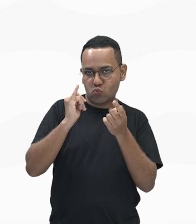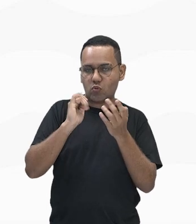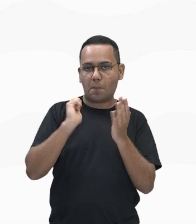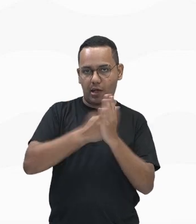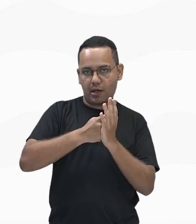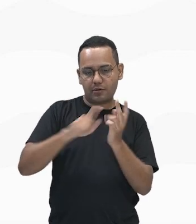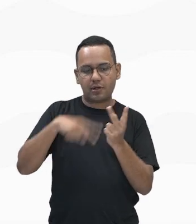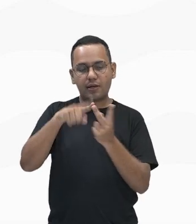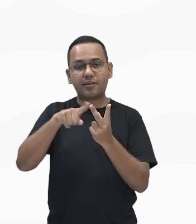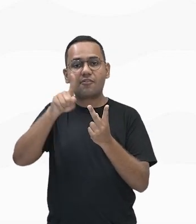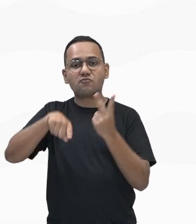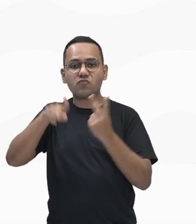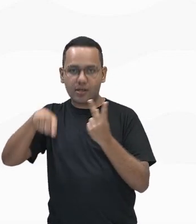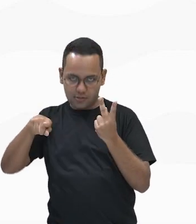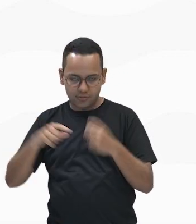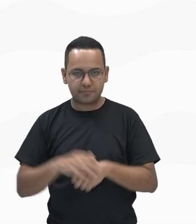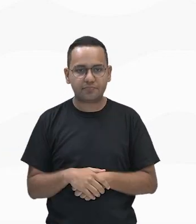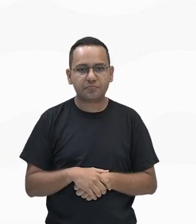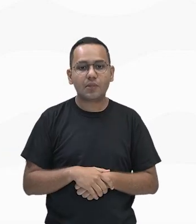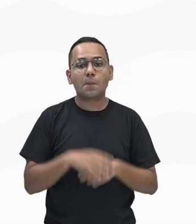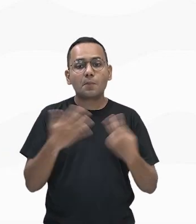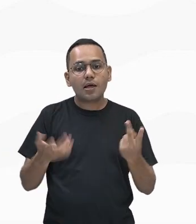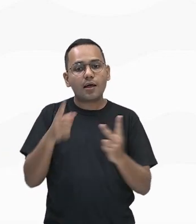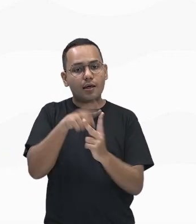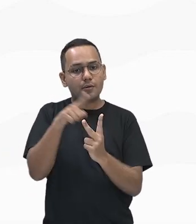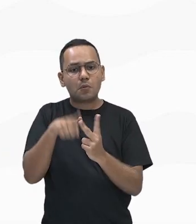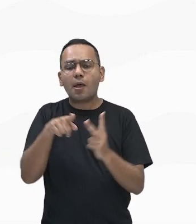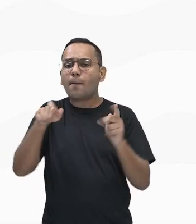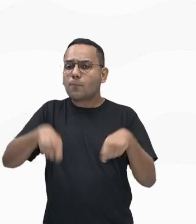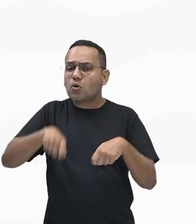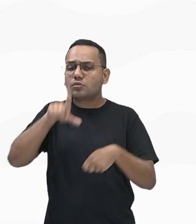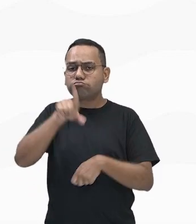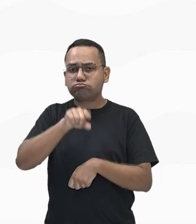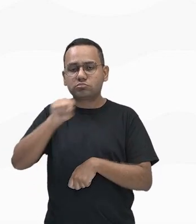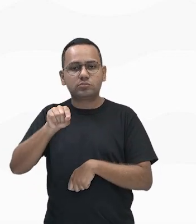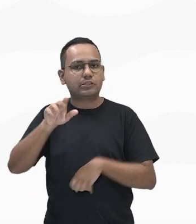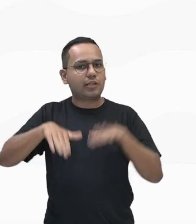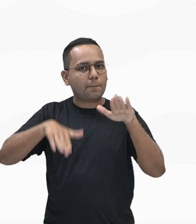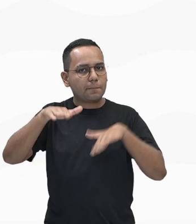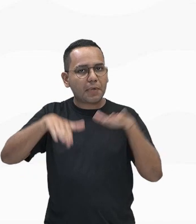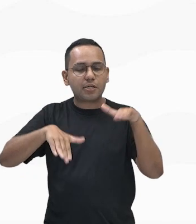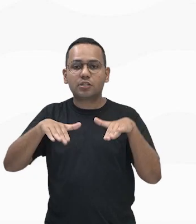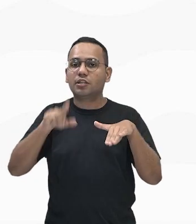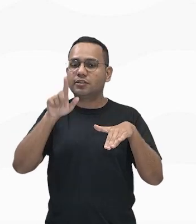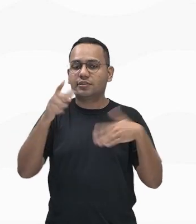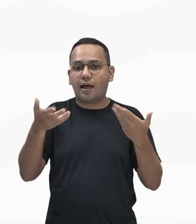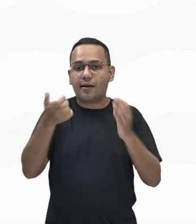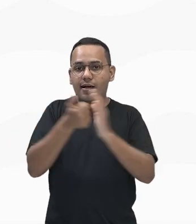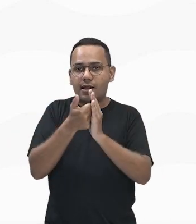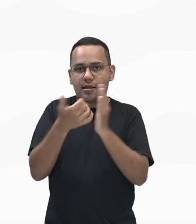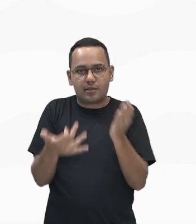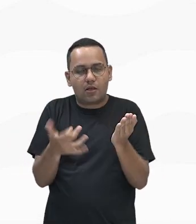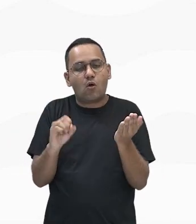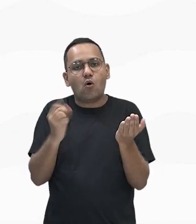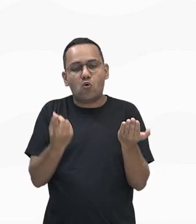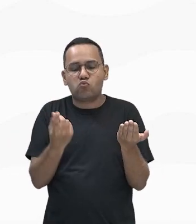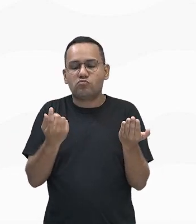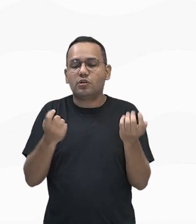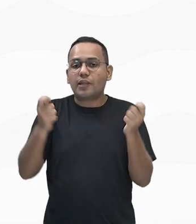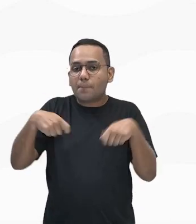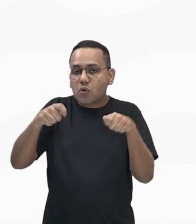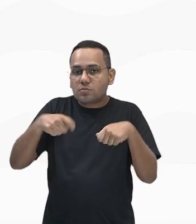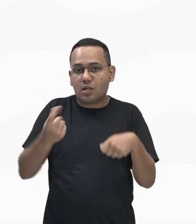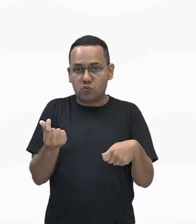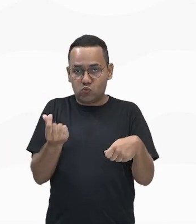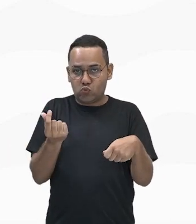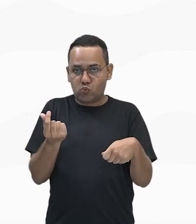uma dessas opções pode ser mais adequada dependendo das necessidades e capacidades financeiras do tomador